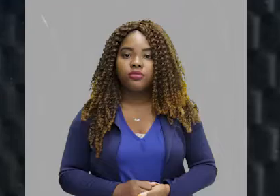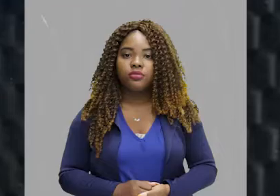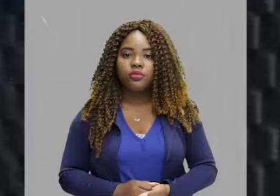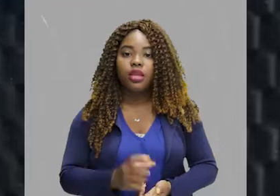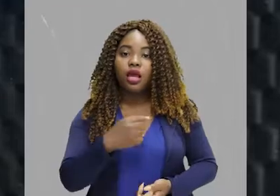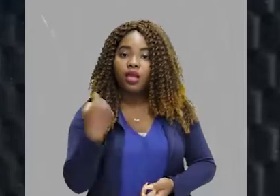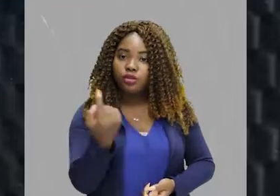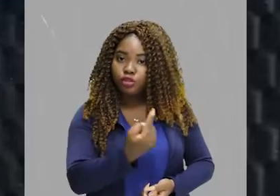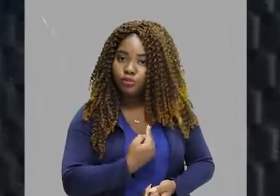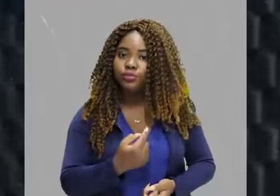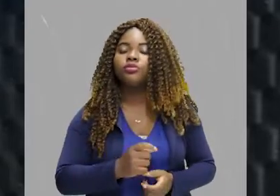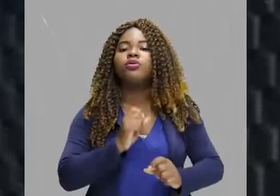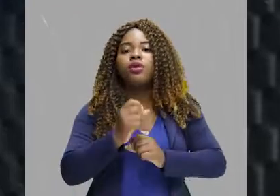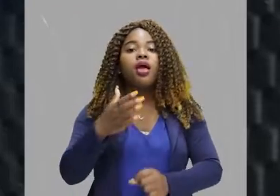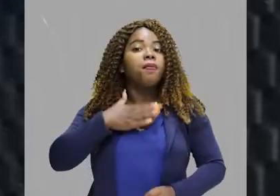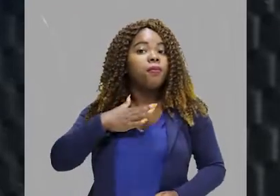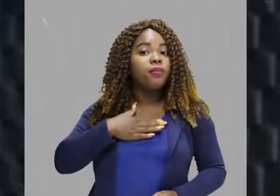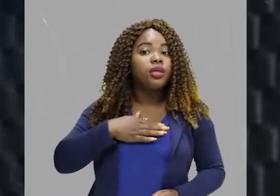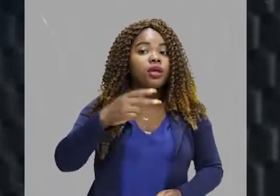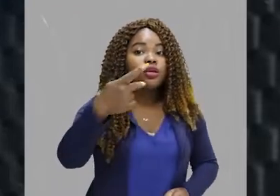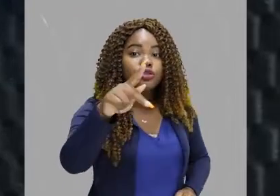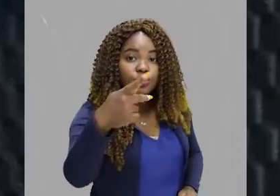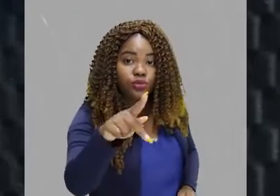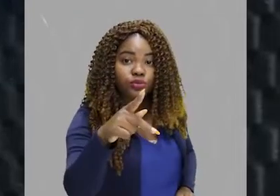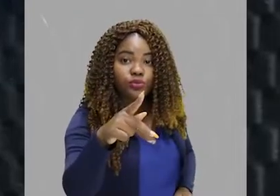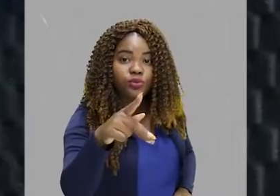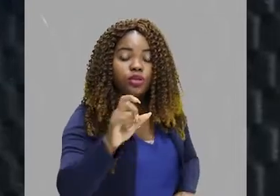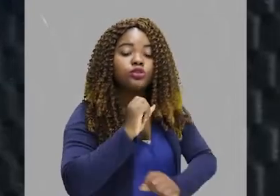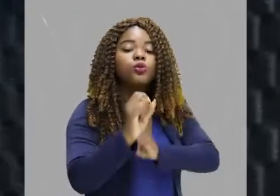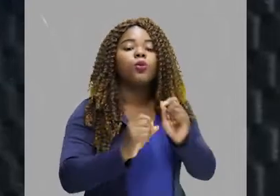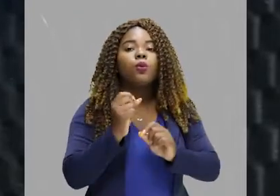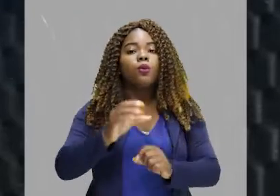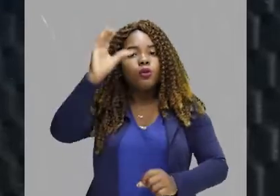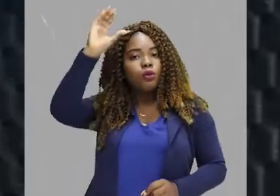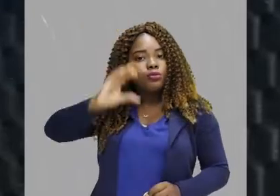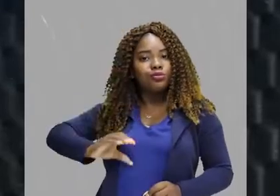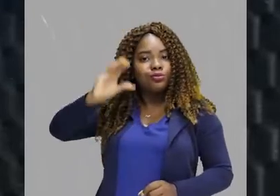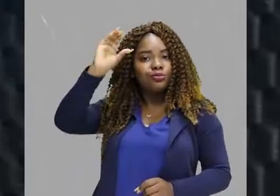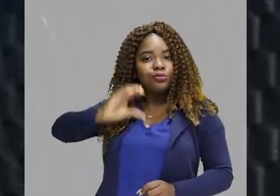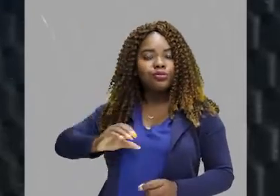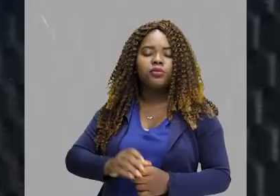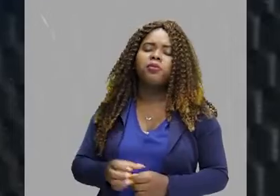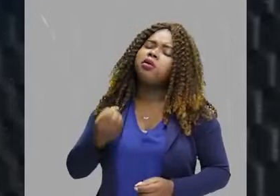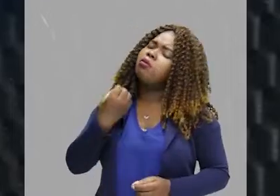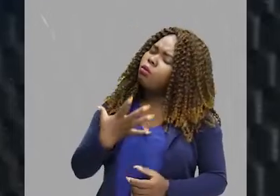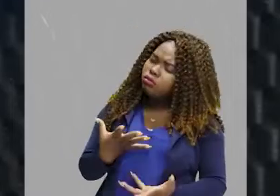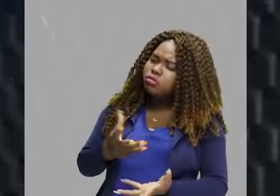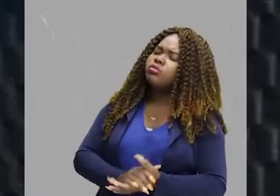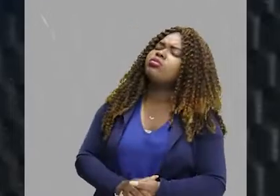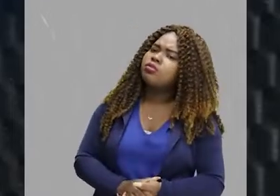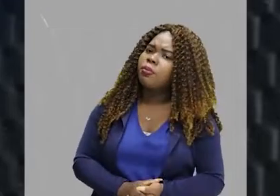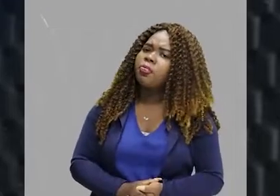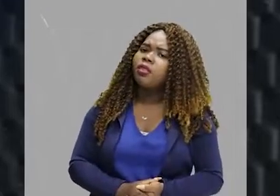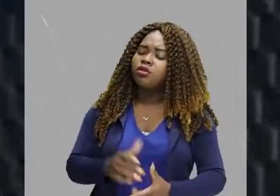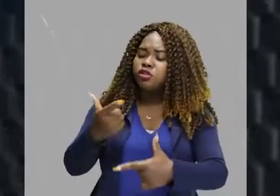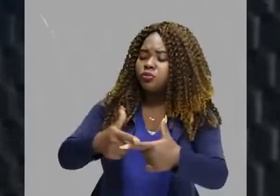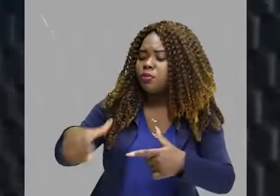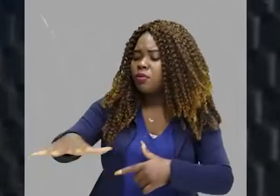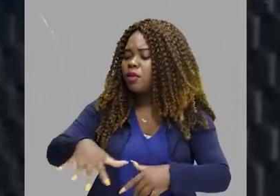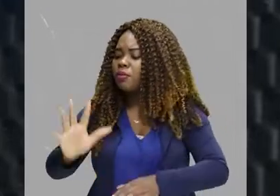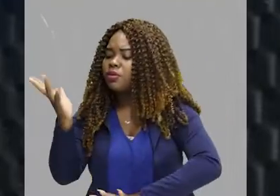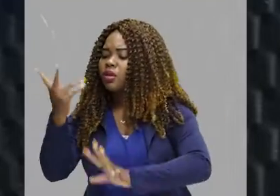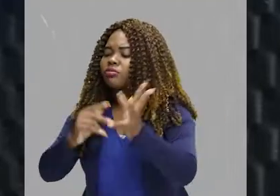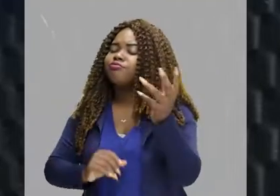entendeu? O que a gente pode fazer também como cidadão. Porque tudo bem, a gente sabe que grande parte das questões ambientais e